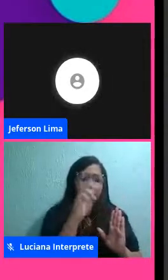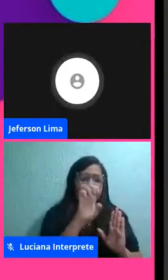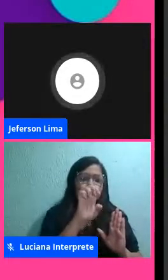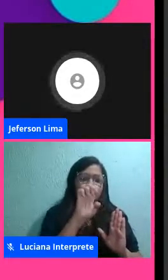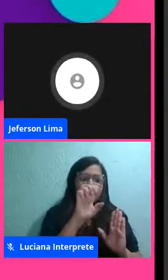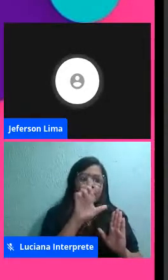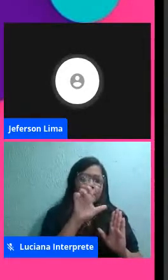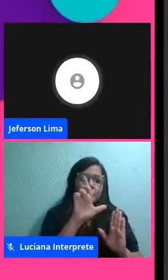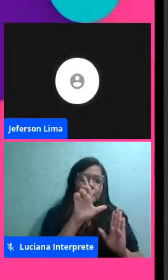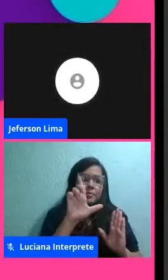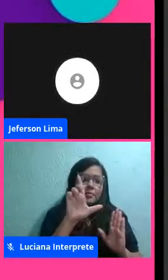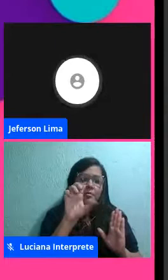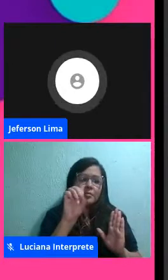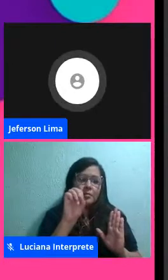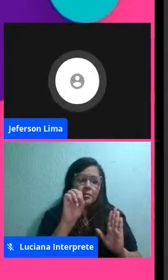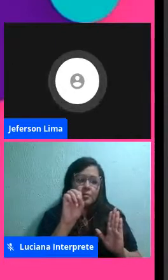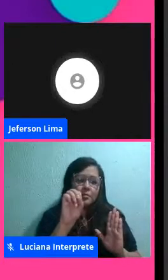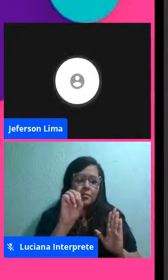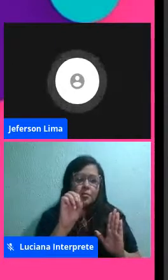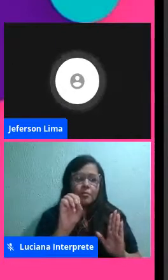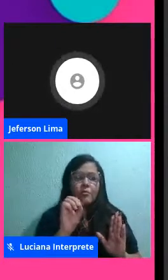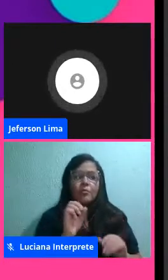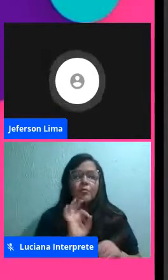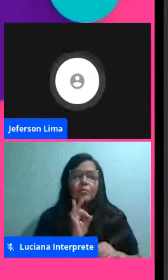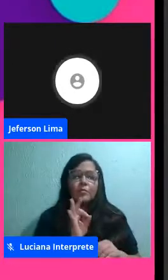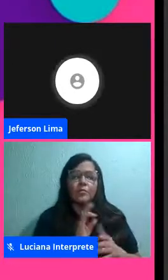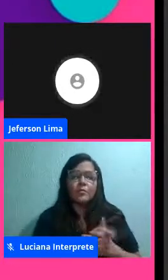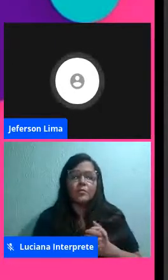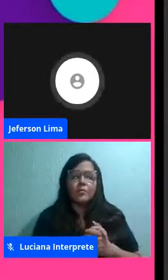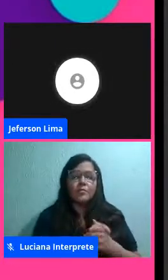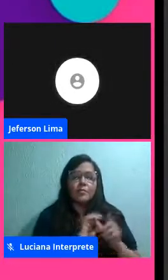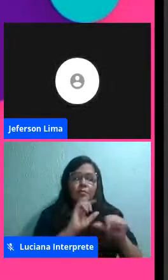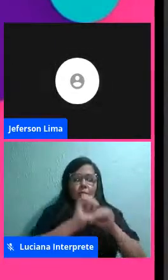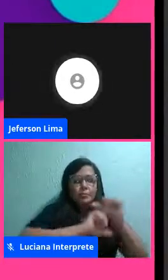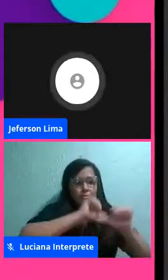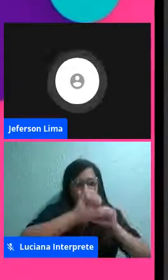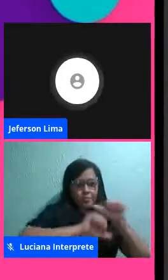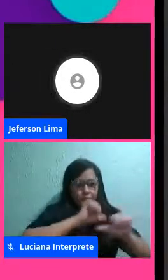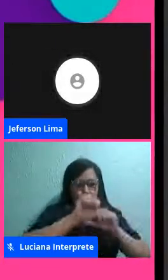mesmo de um string para um JSON, porque fica